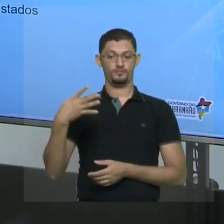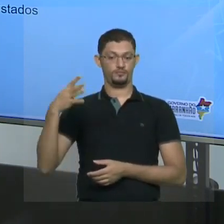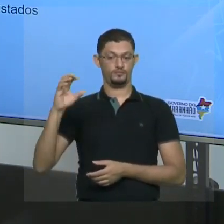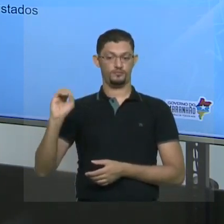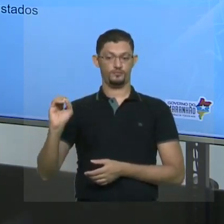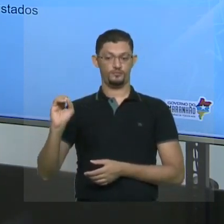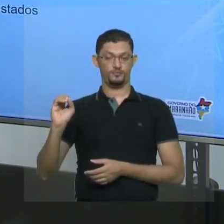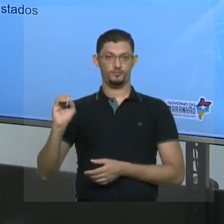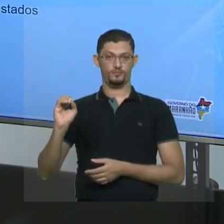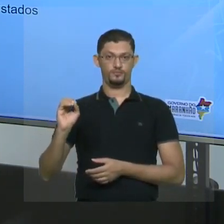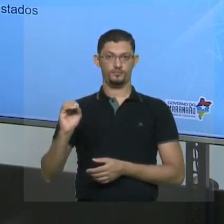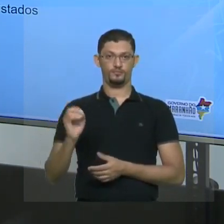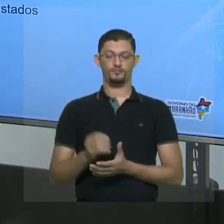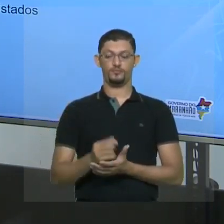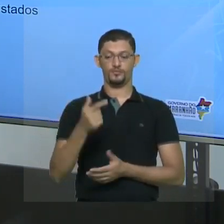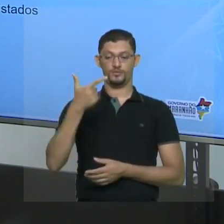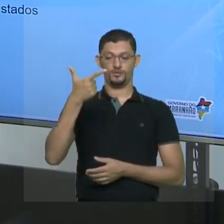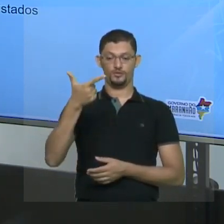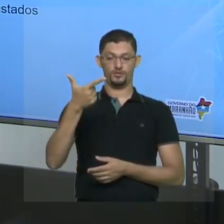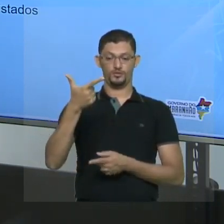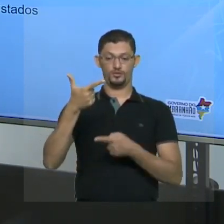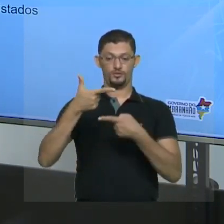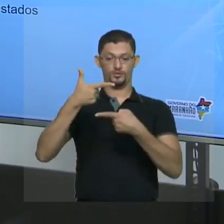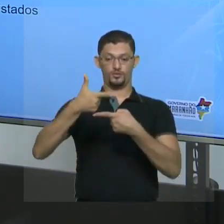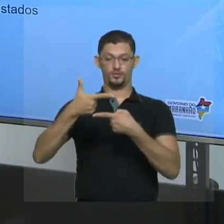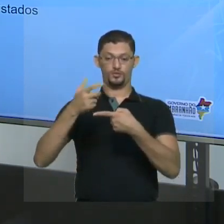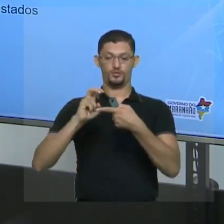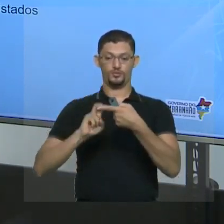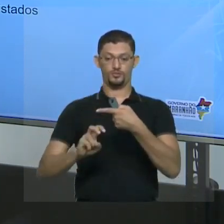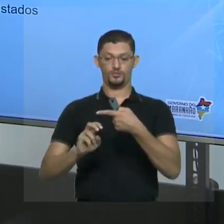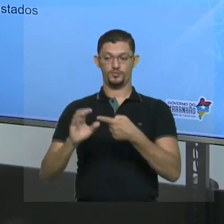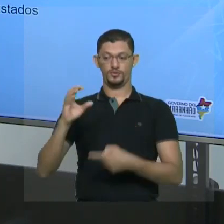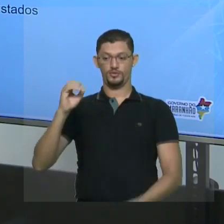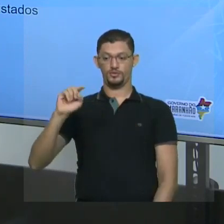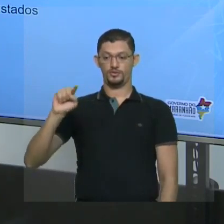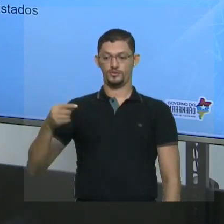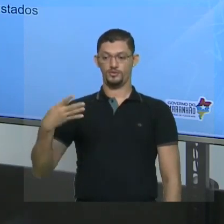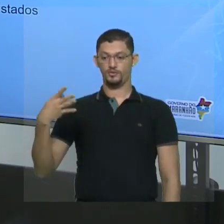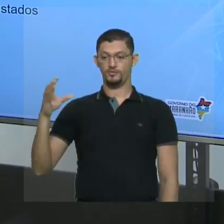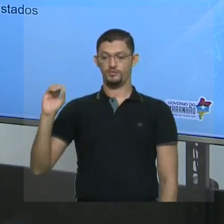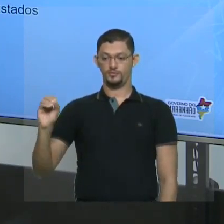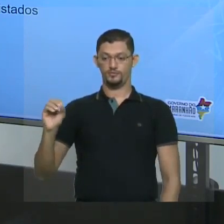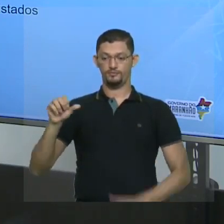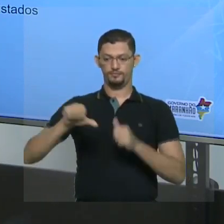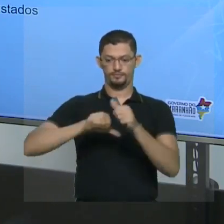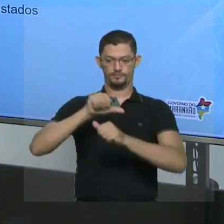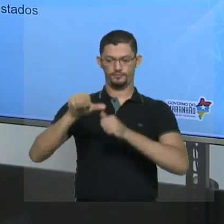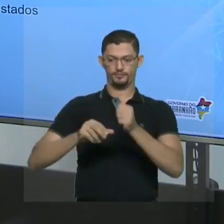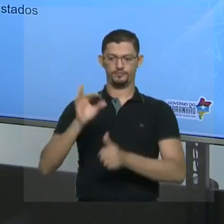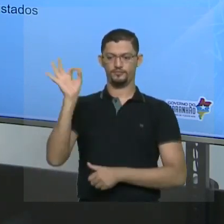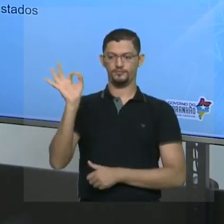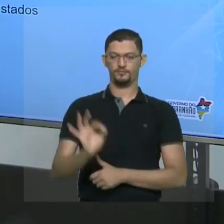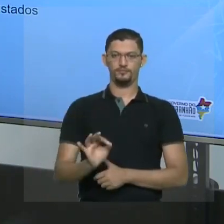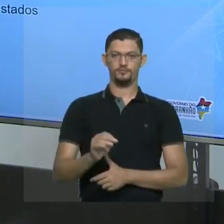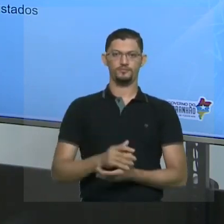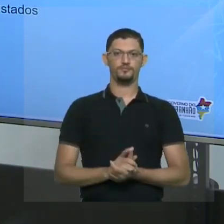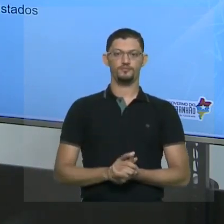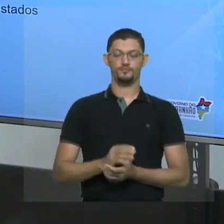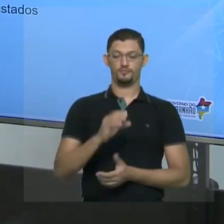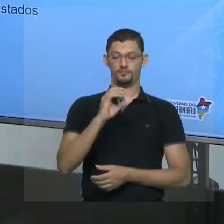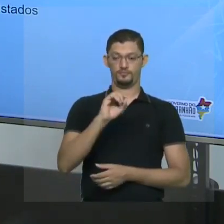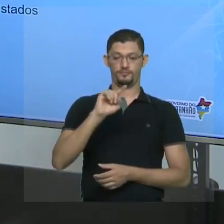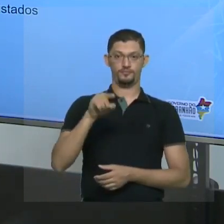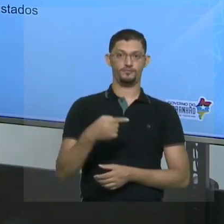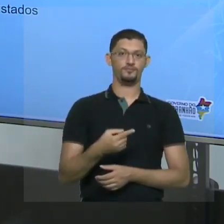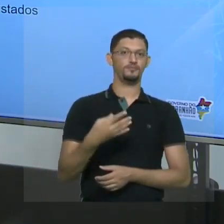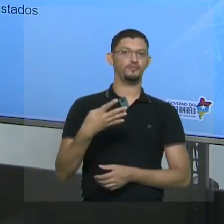0,40. Então, dividindo 2 por 5, eu tenho 0,40. Transformando para a porcentagem, 2 casas decimais